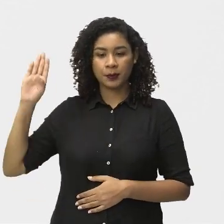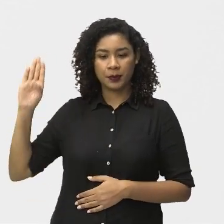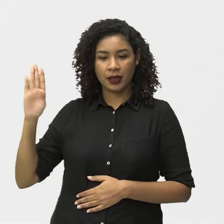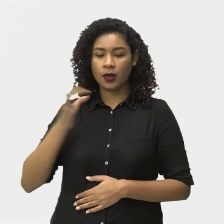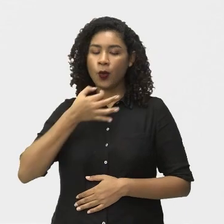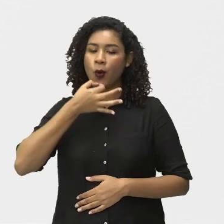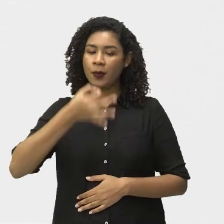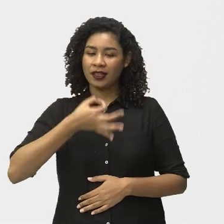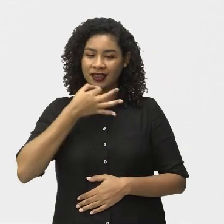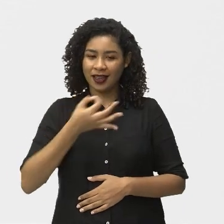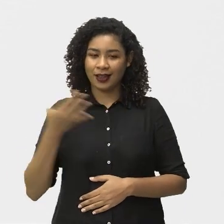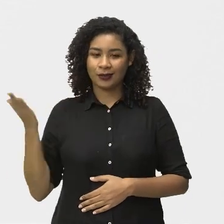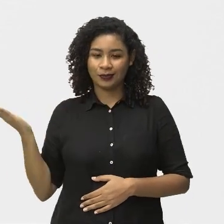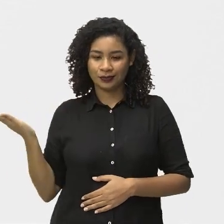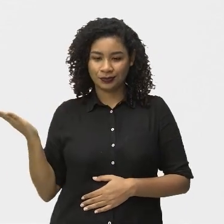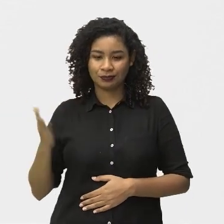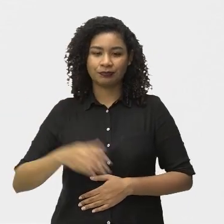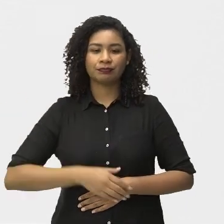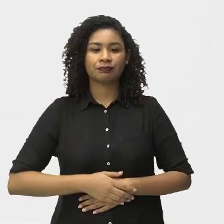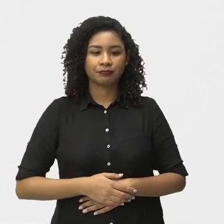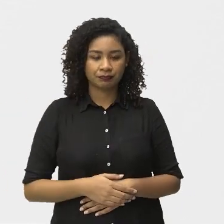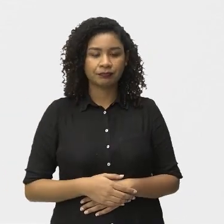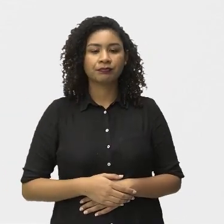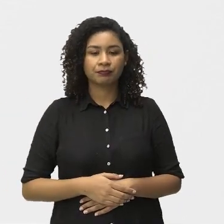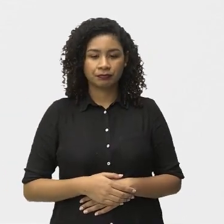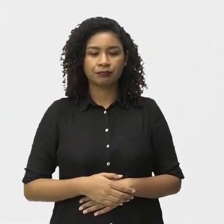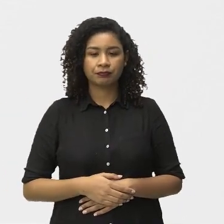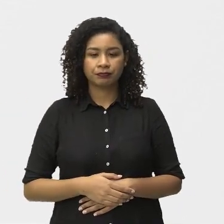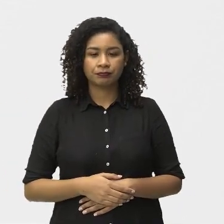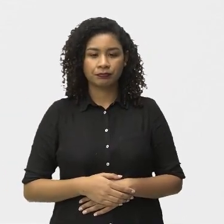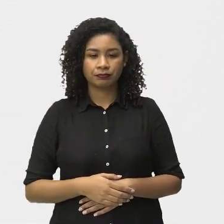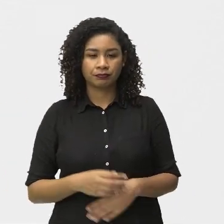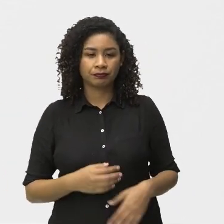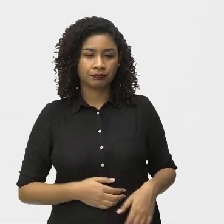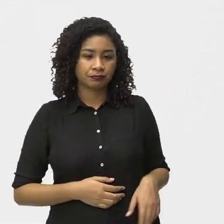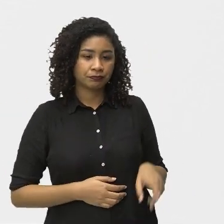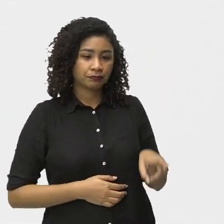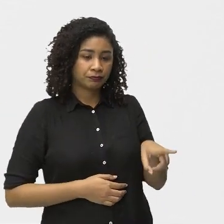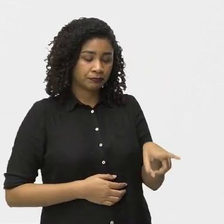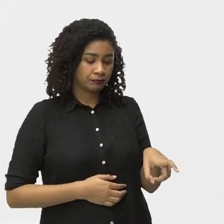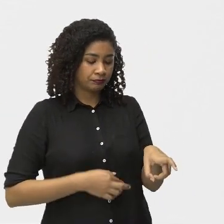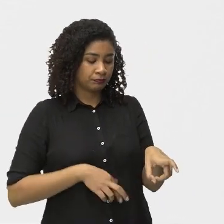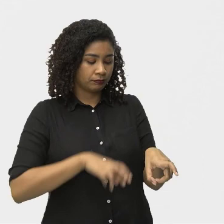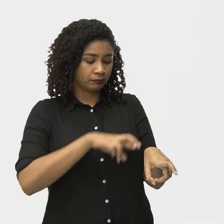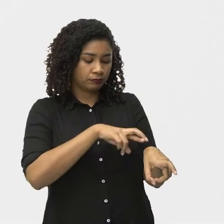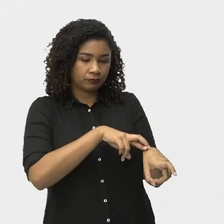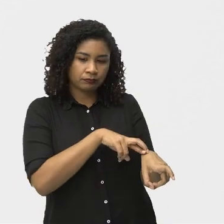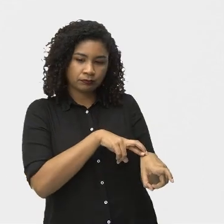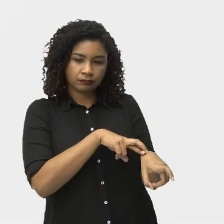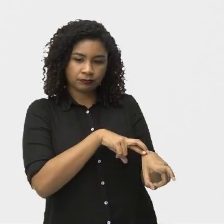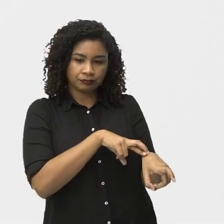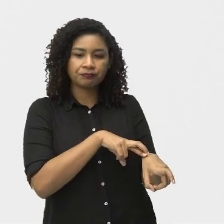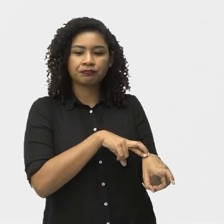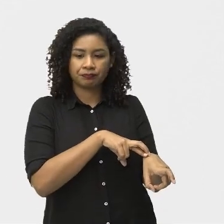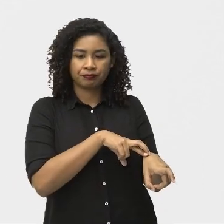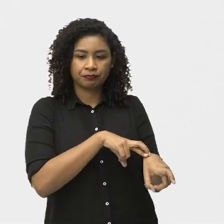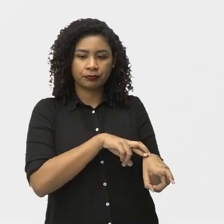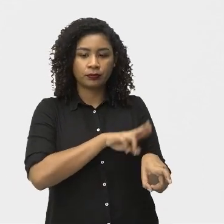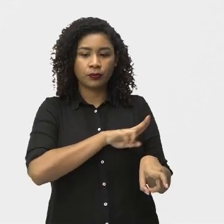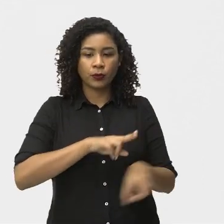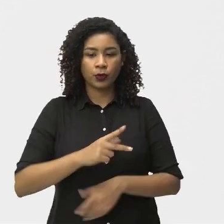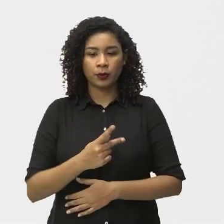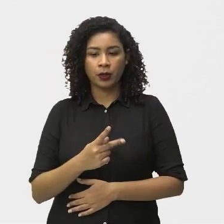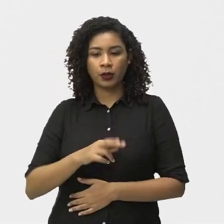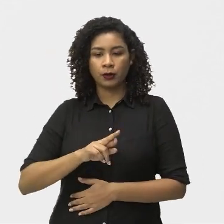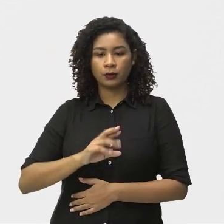comentário. Então a próstata tem aproximadamente 4 centímetros de diâmetro e se localiza abaixo da bexiga